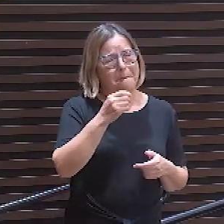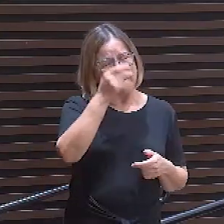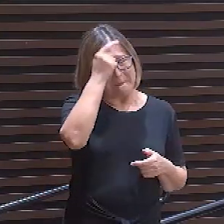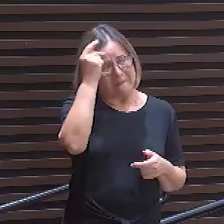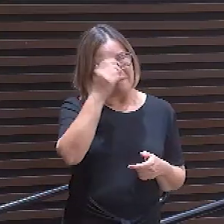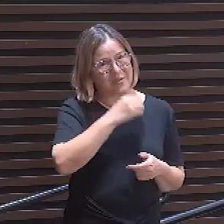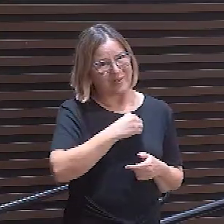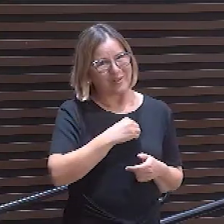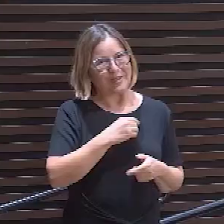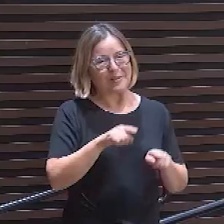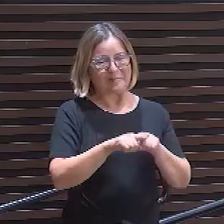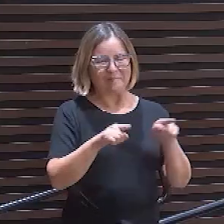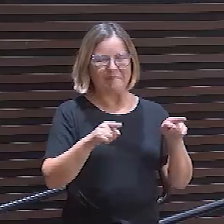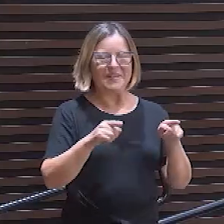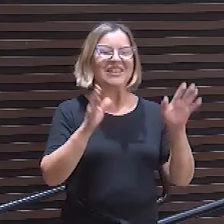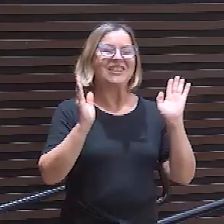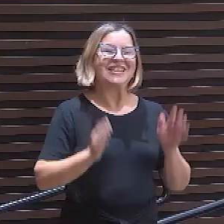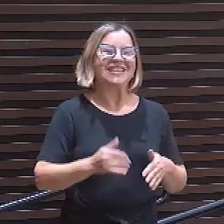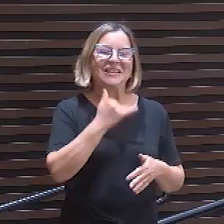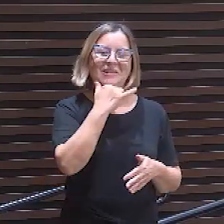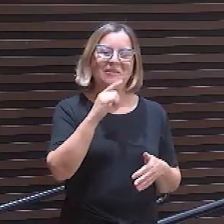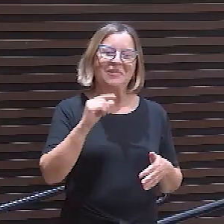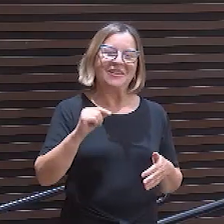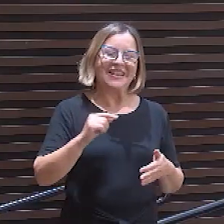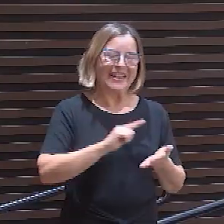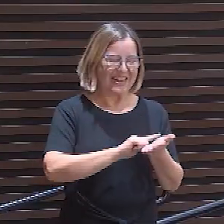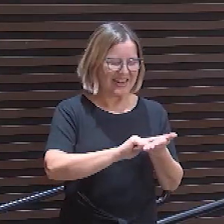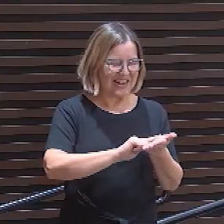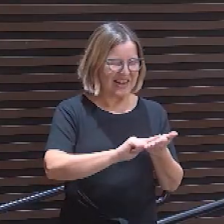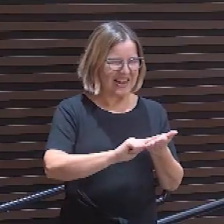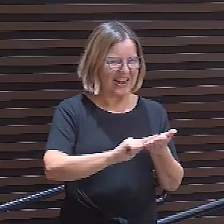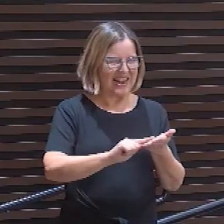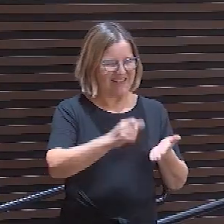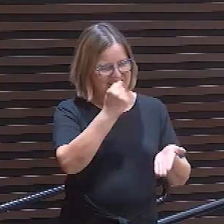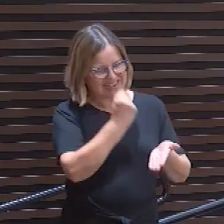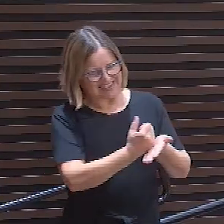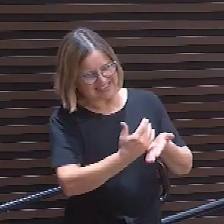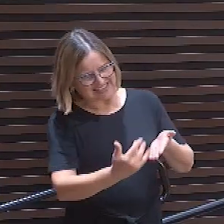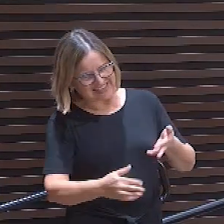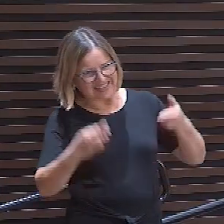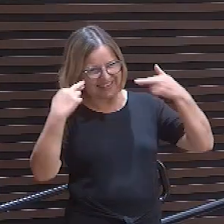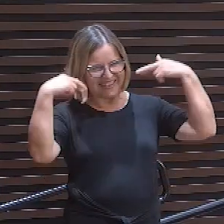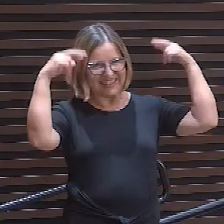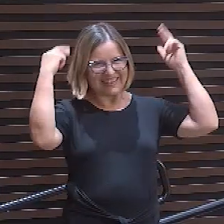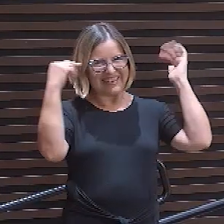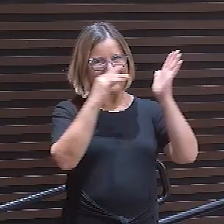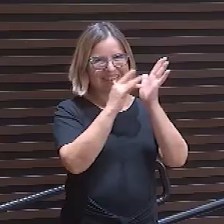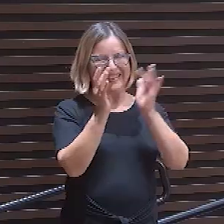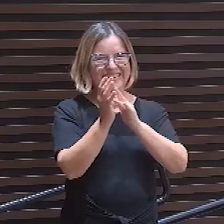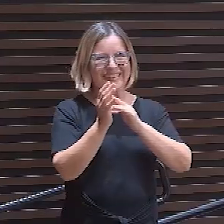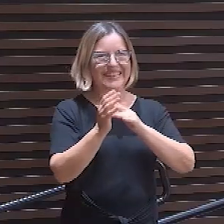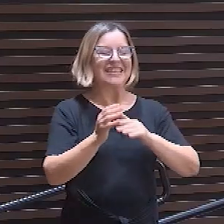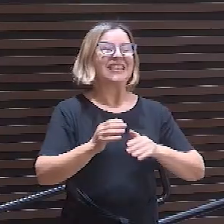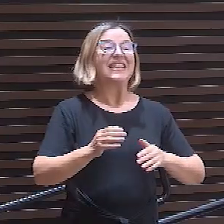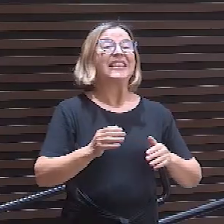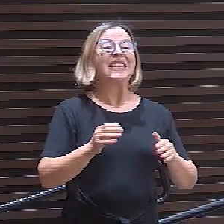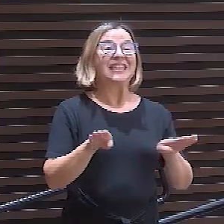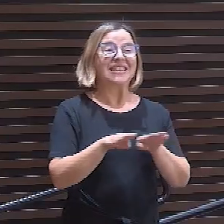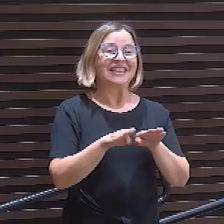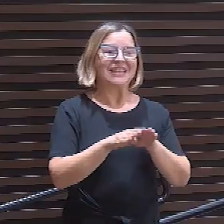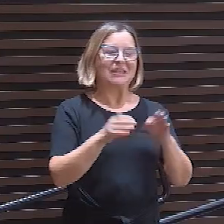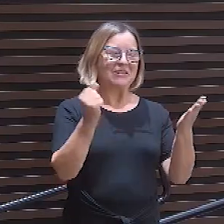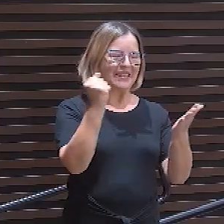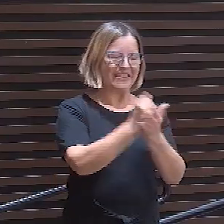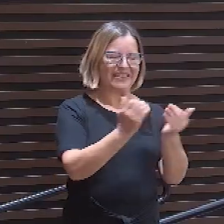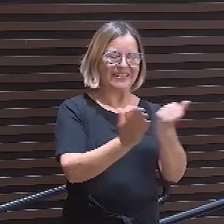perdoado, lavado no sangue do Cordeiro, e mais do que isso, crucificado com Cristo na